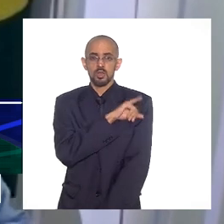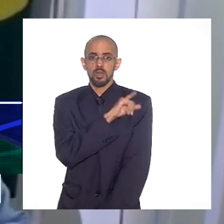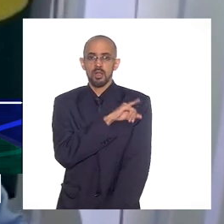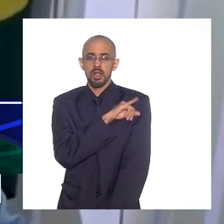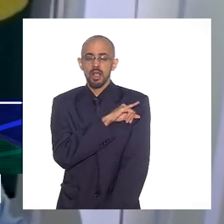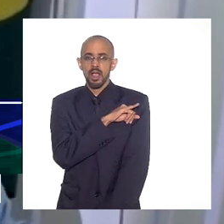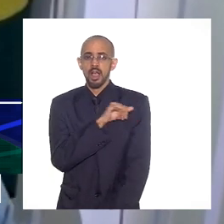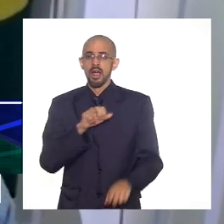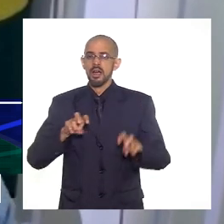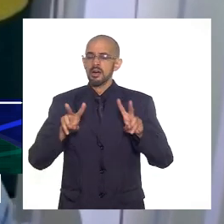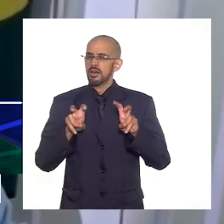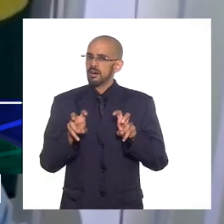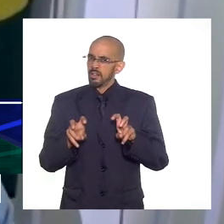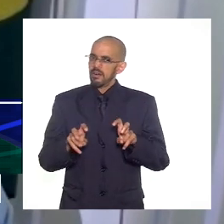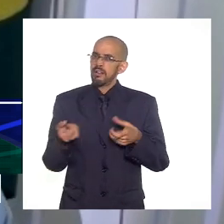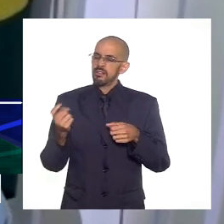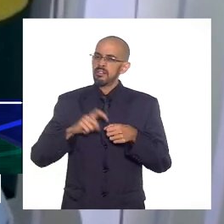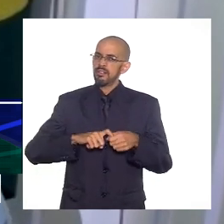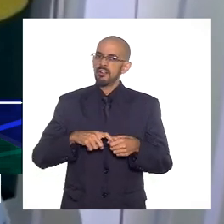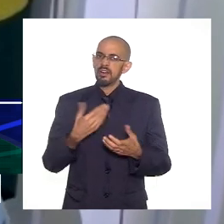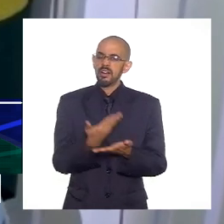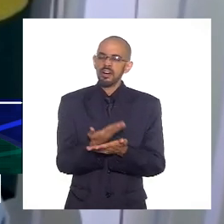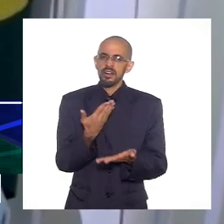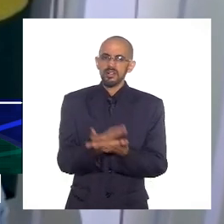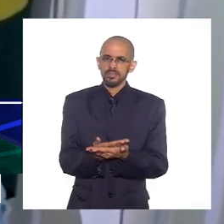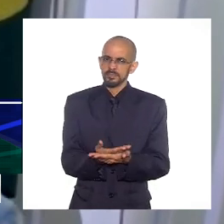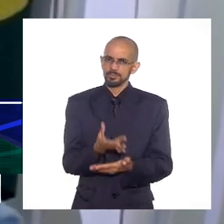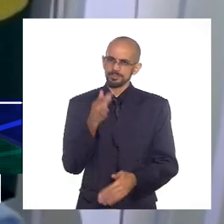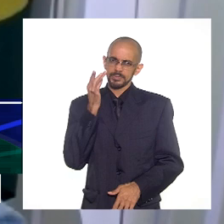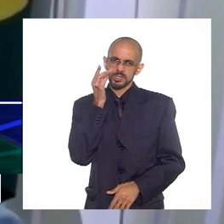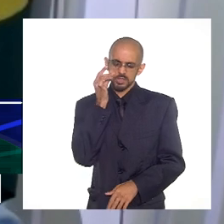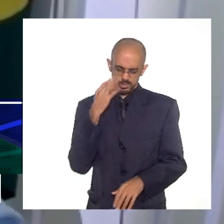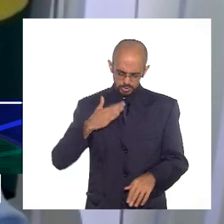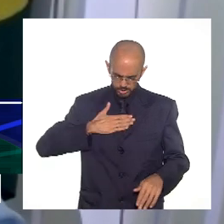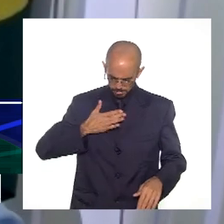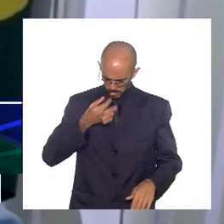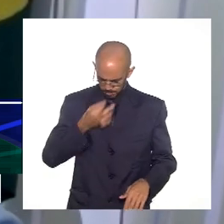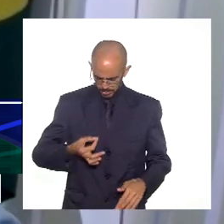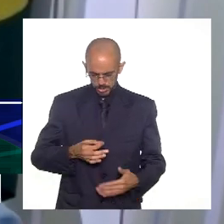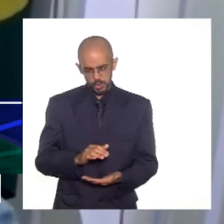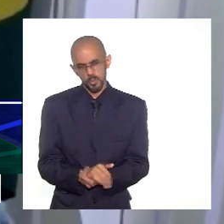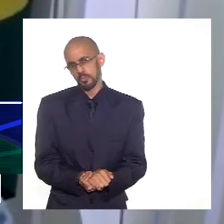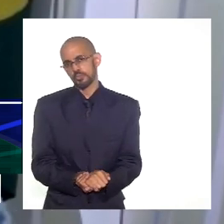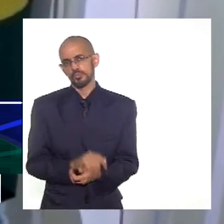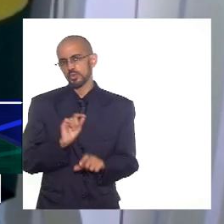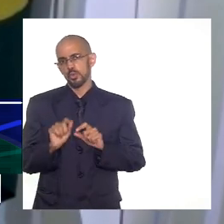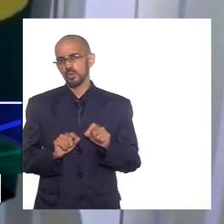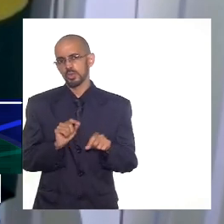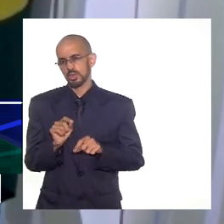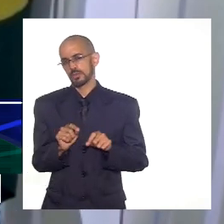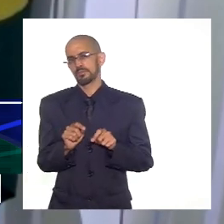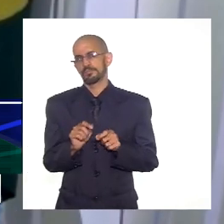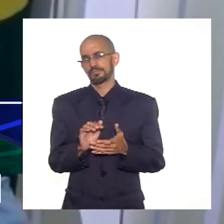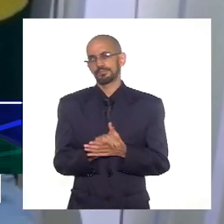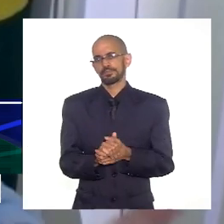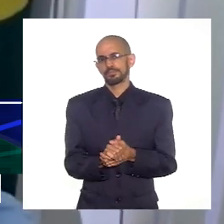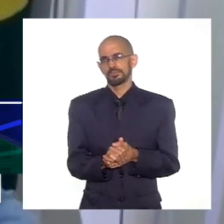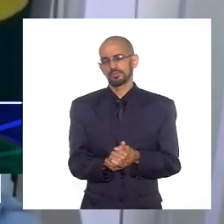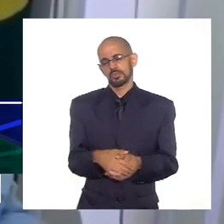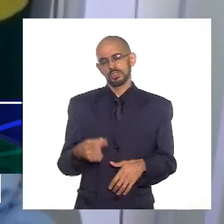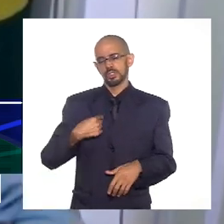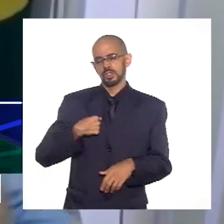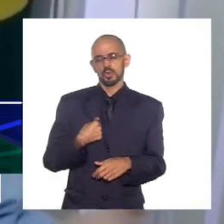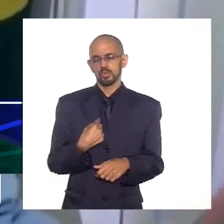tocante ao tema da volta às aulas presenciais. E na minha posição, a posição que defendo, e